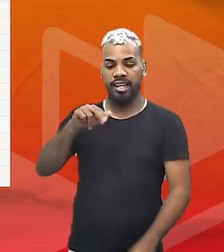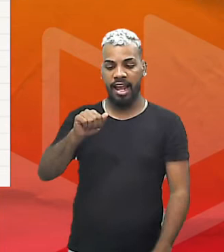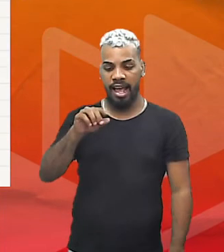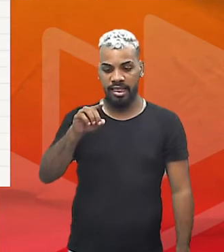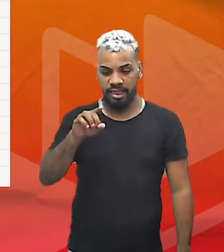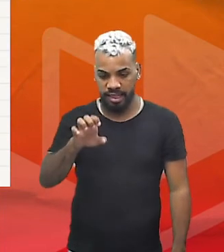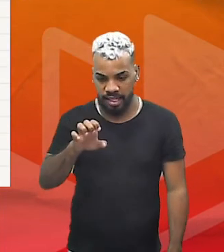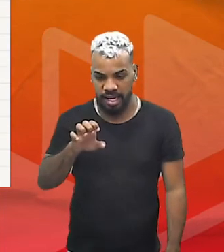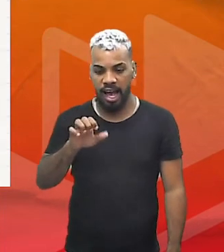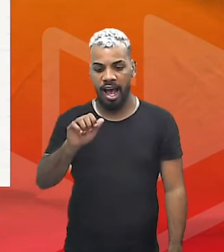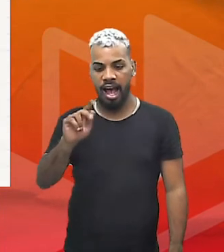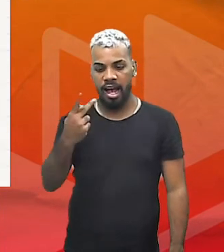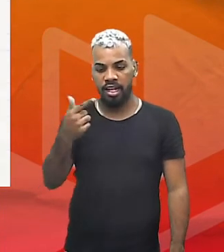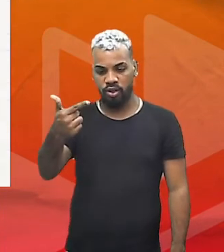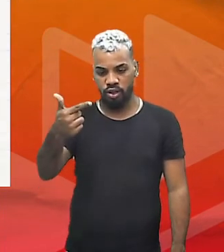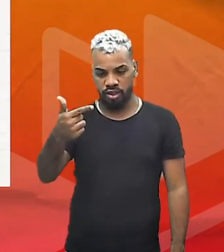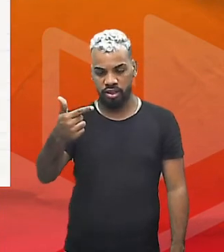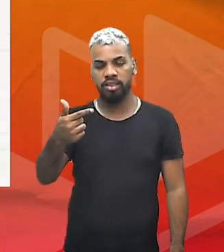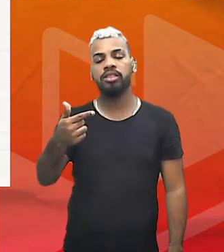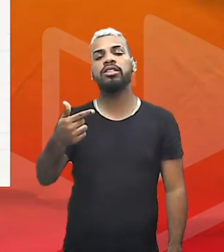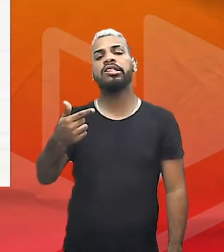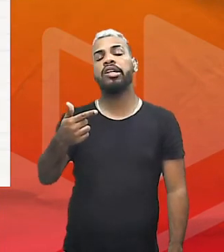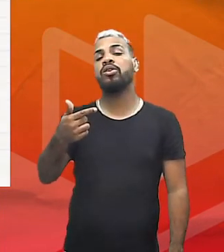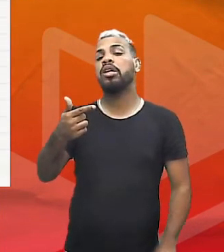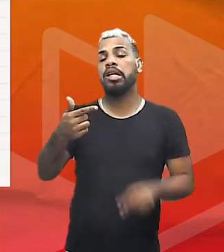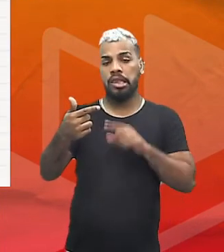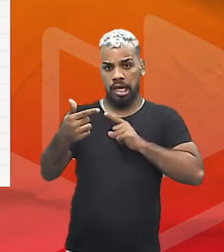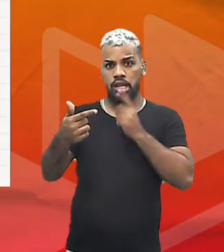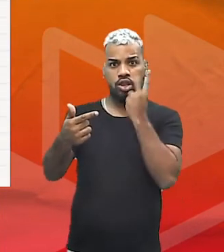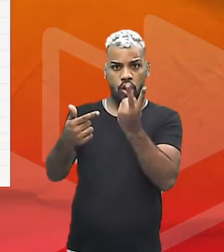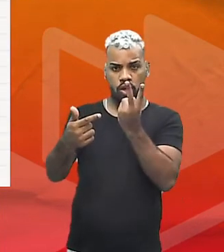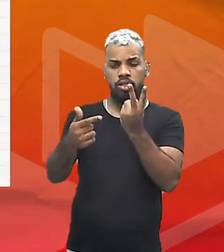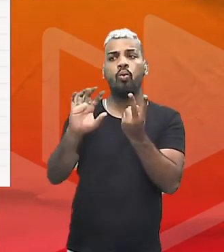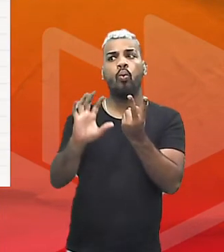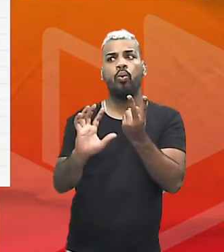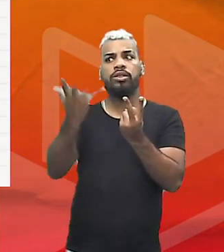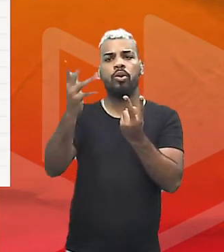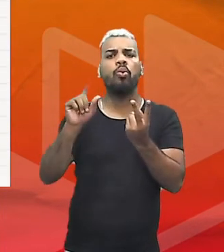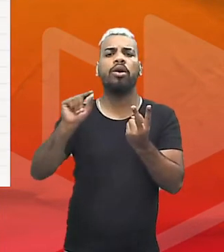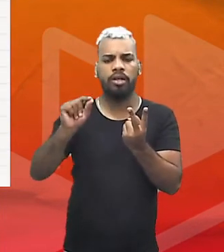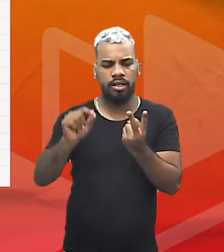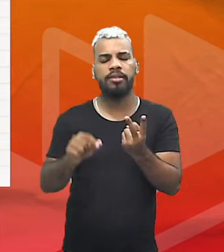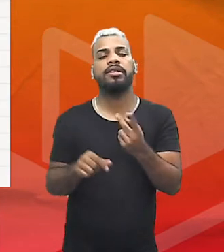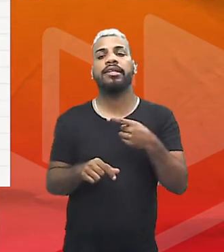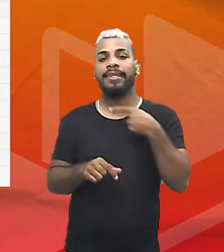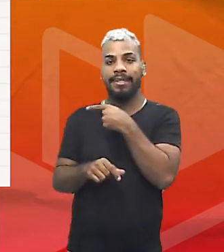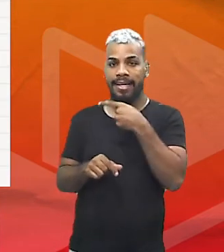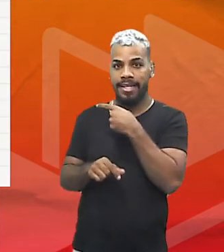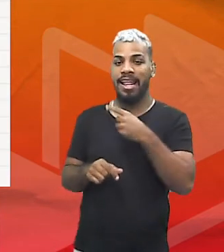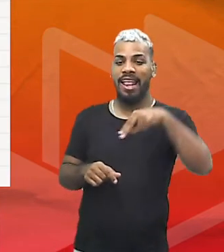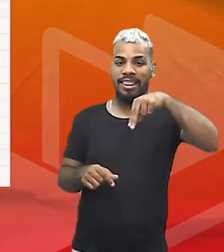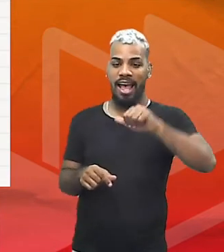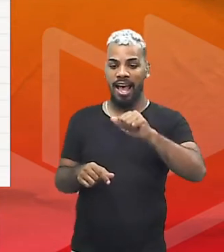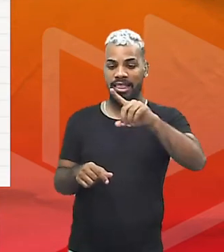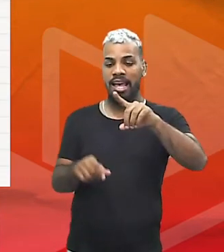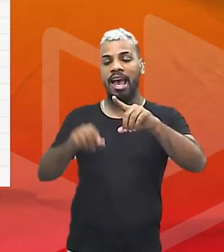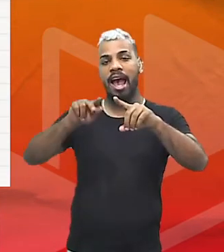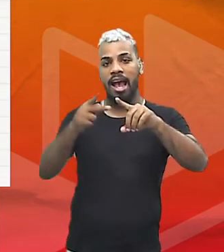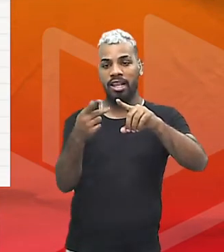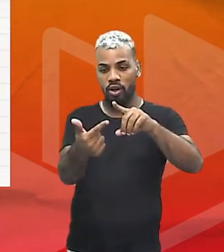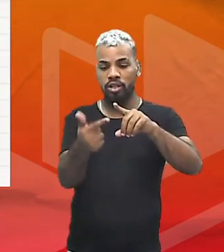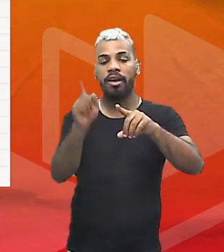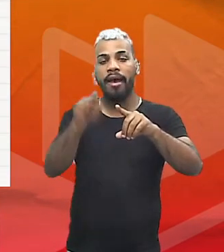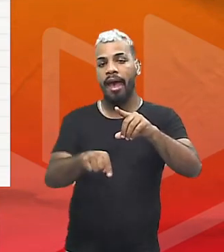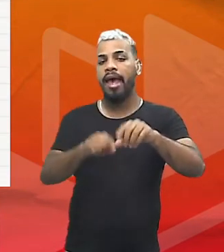se eu tenho dois na de H2 sabe o que é que vai acontecer esses Nadi H2 eu disse a vocês que eles são moléculas